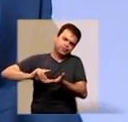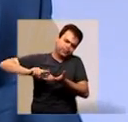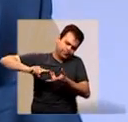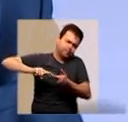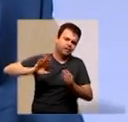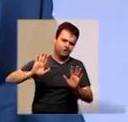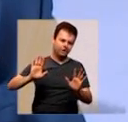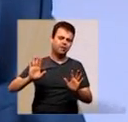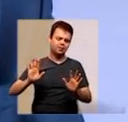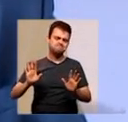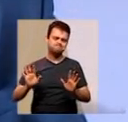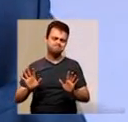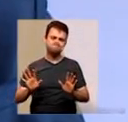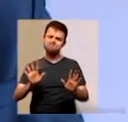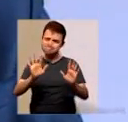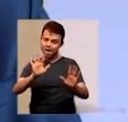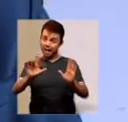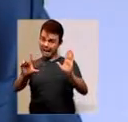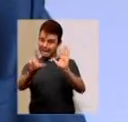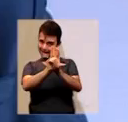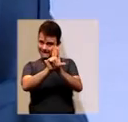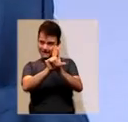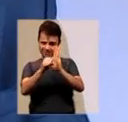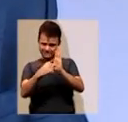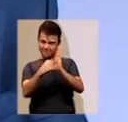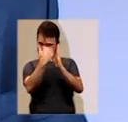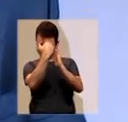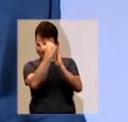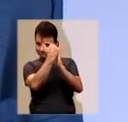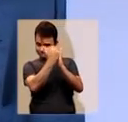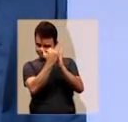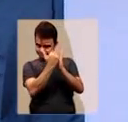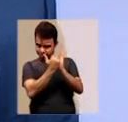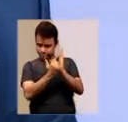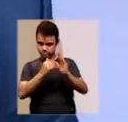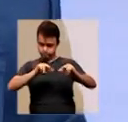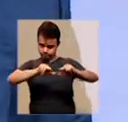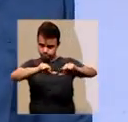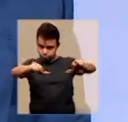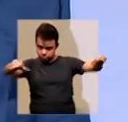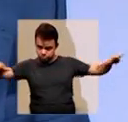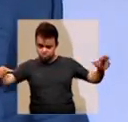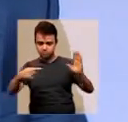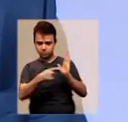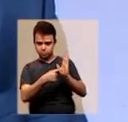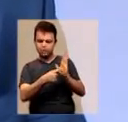contrário. As leis que existem aí, elas comportam